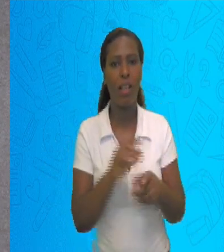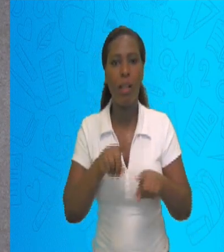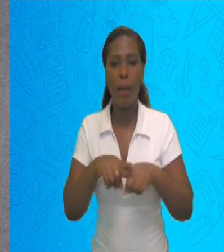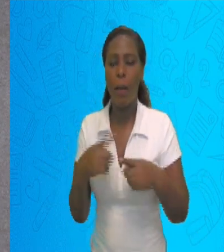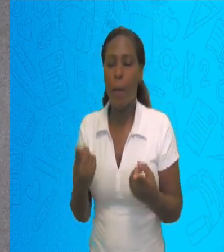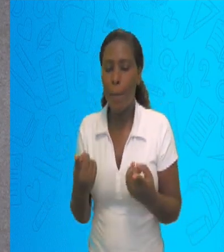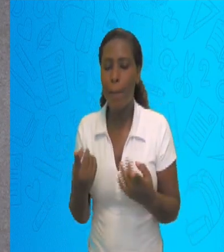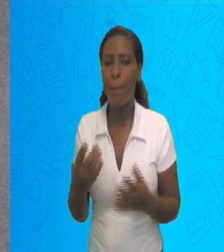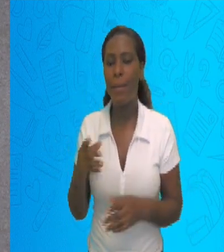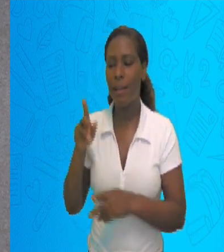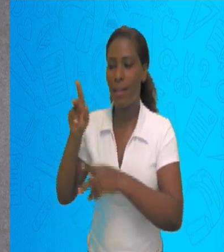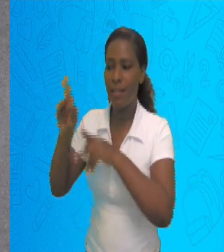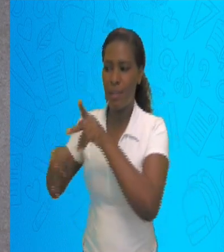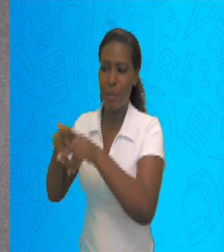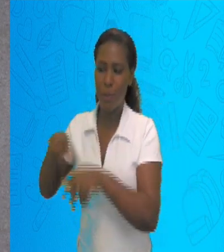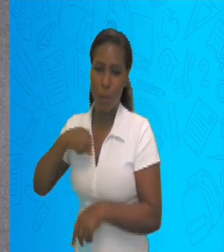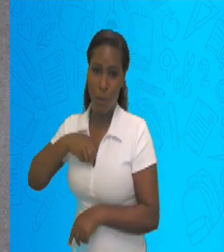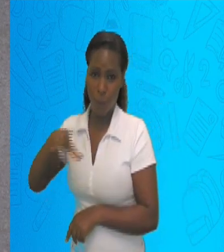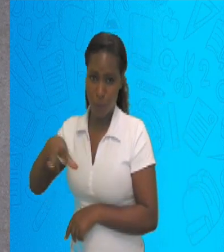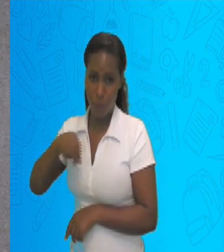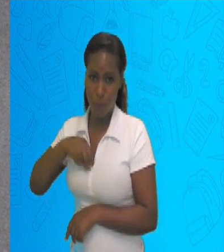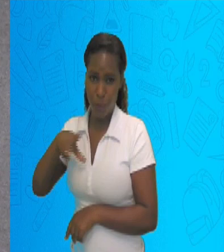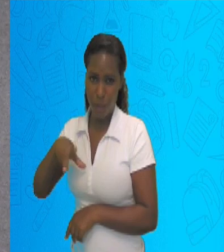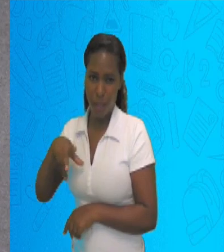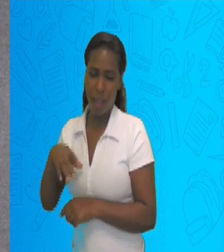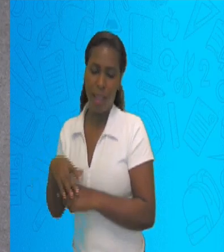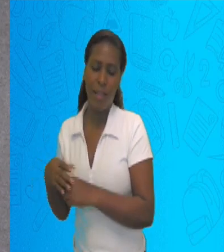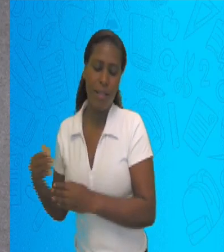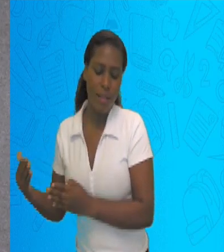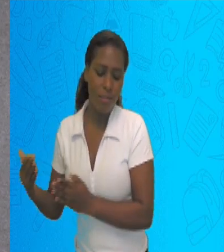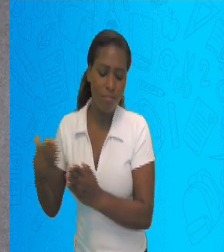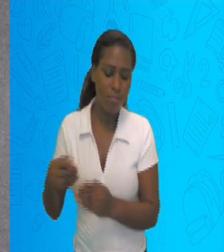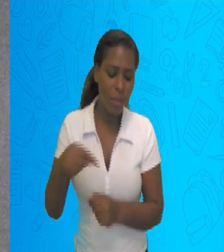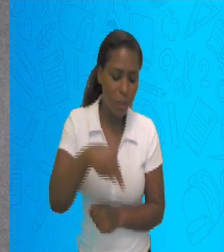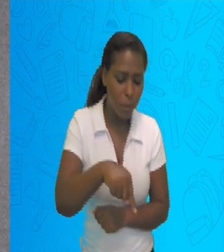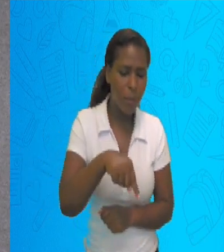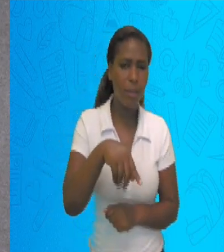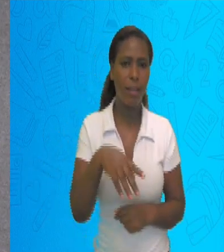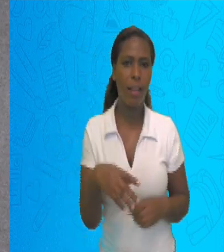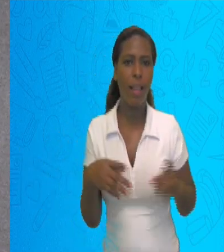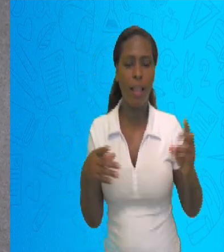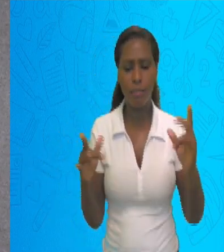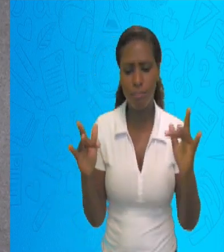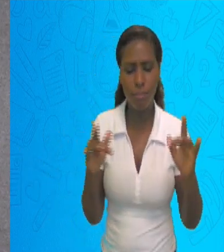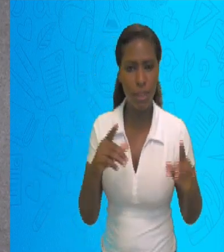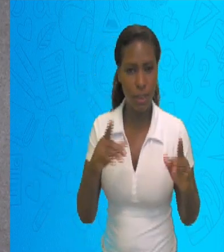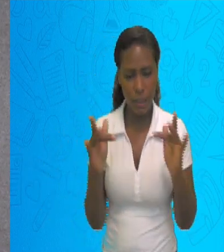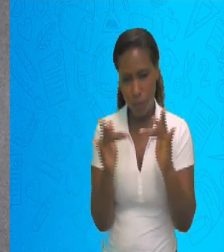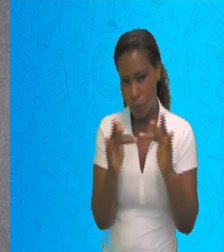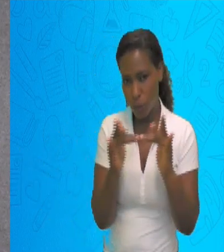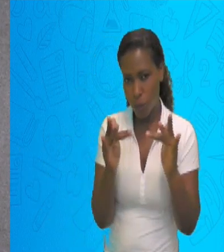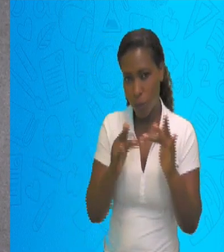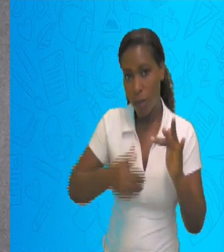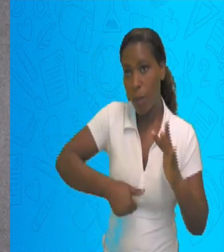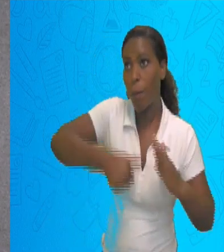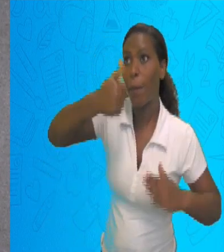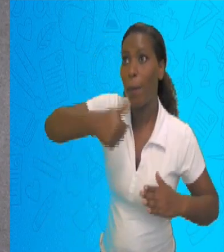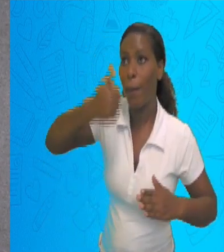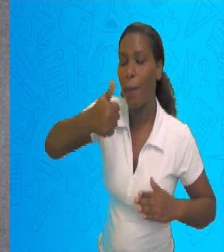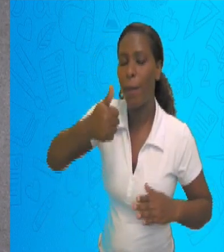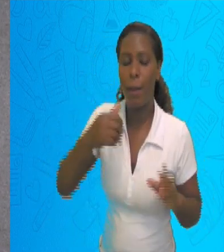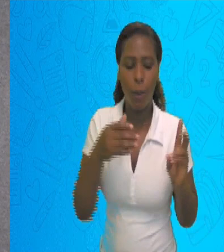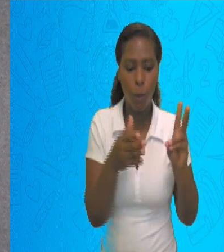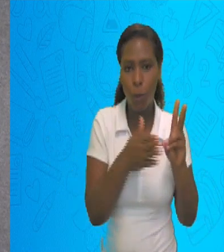das terras e logo em seguida tiveram os primeiros contatos com os indígenas, chamados pelos